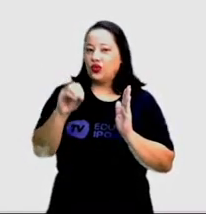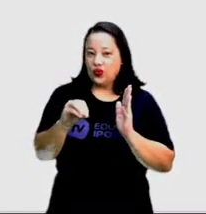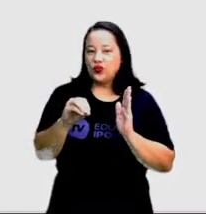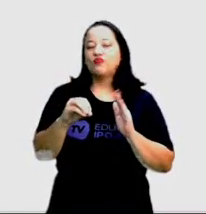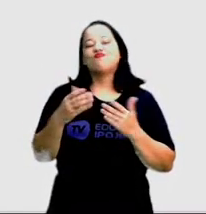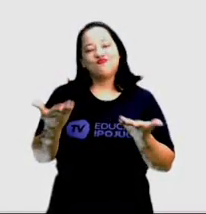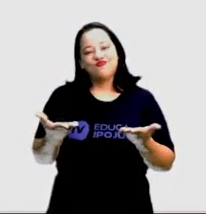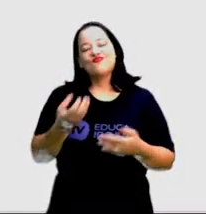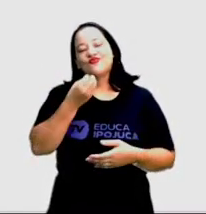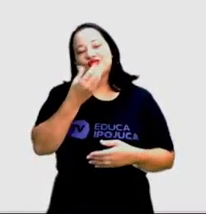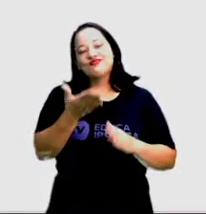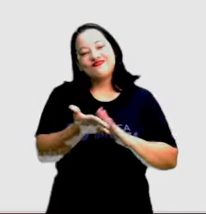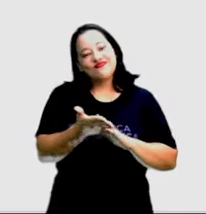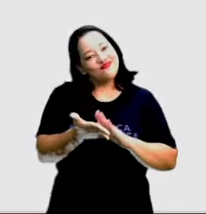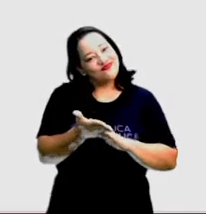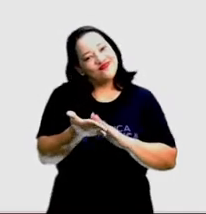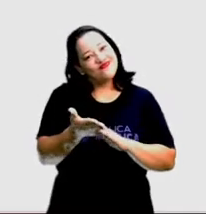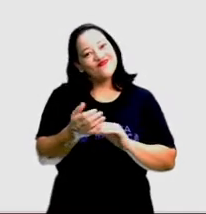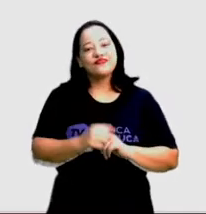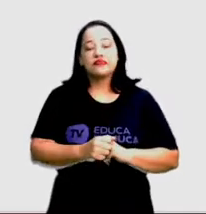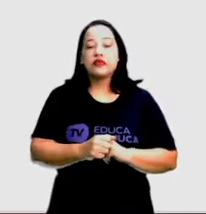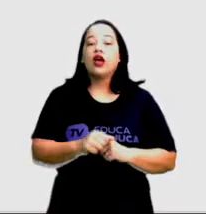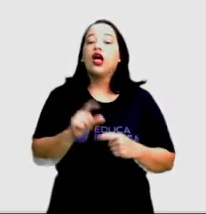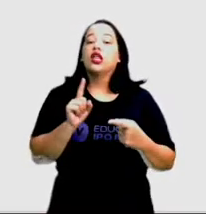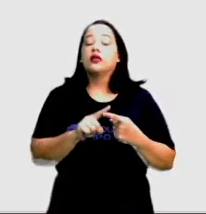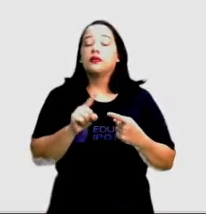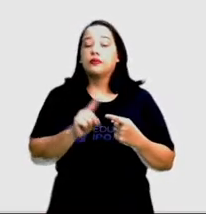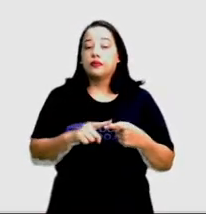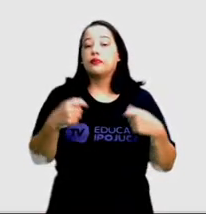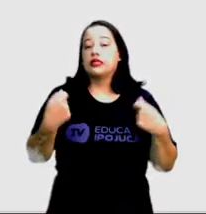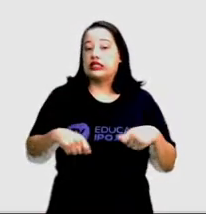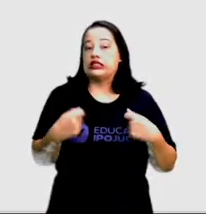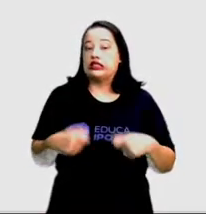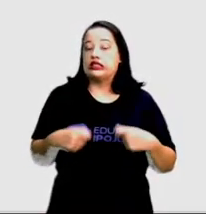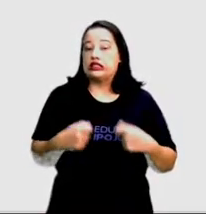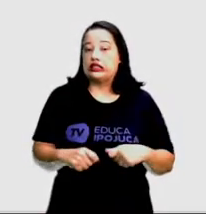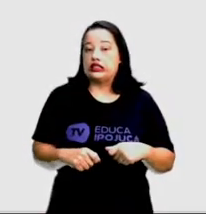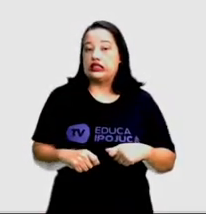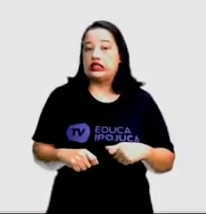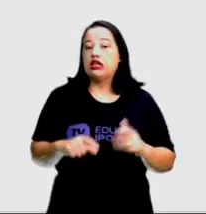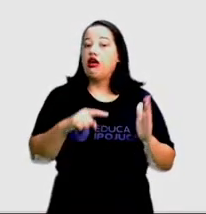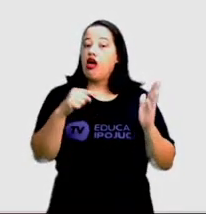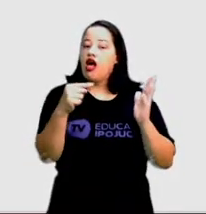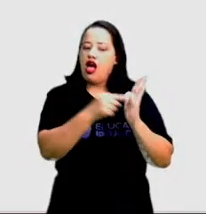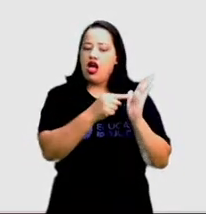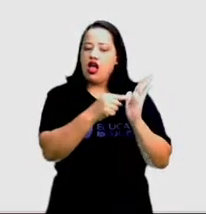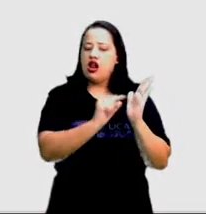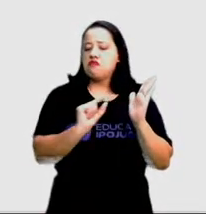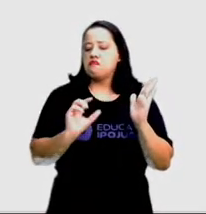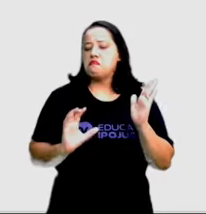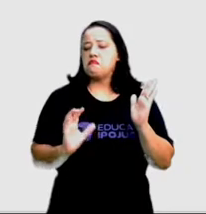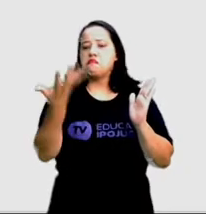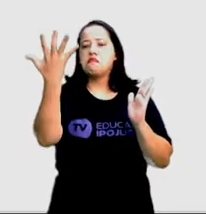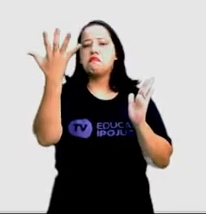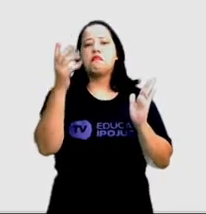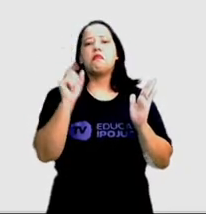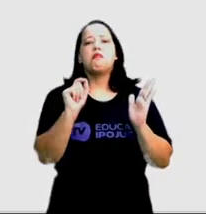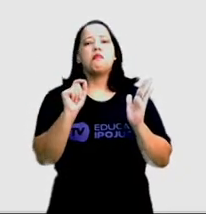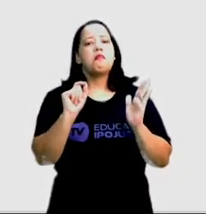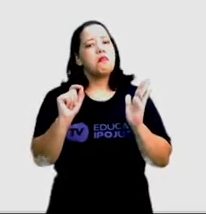bem, crianças. Também não pode faltar o evento para que o convite foi